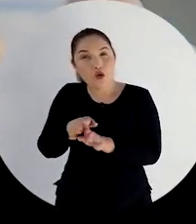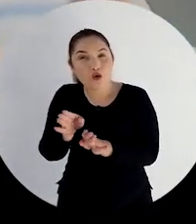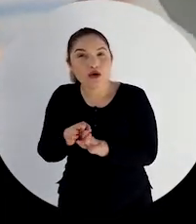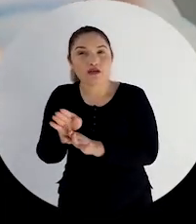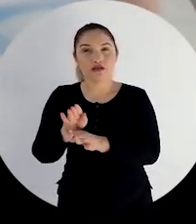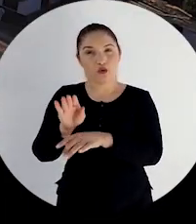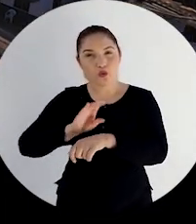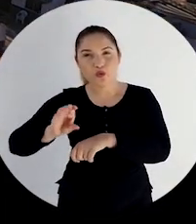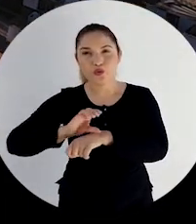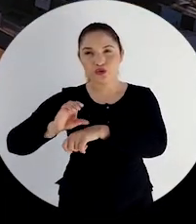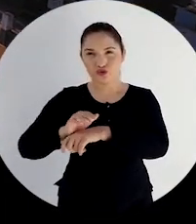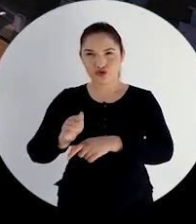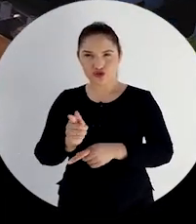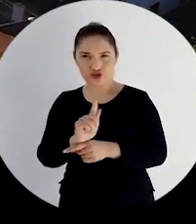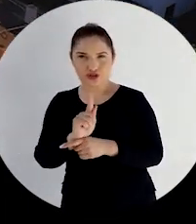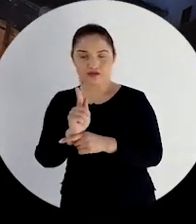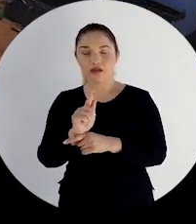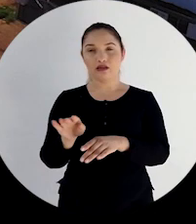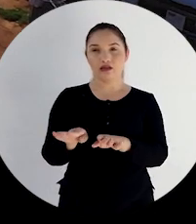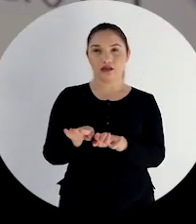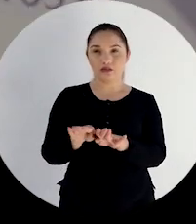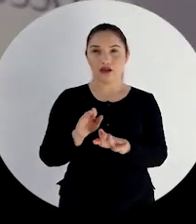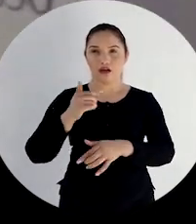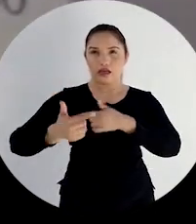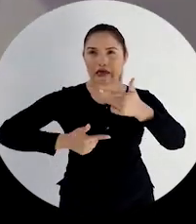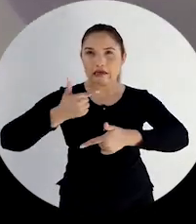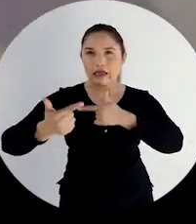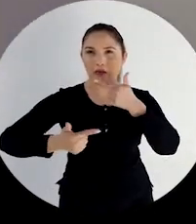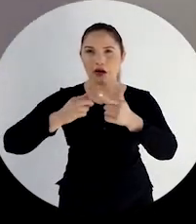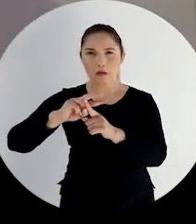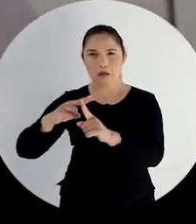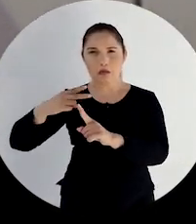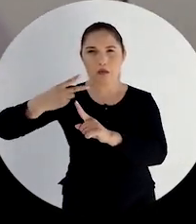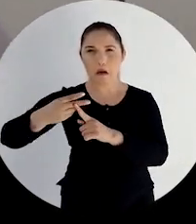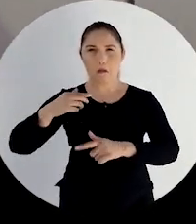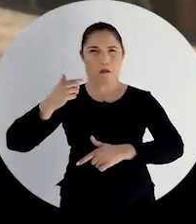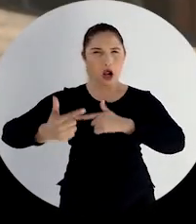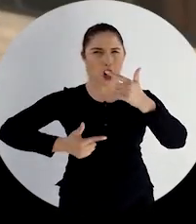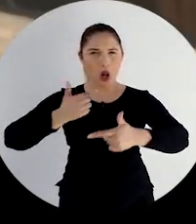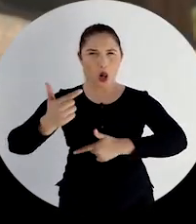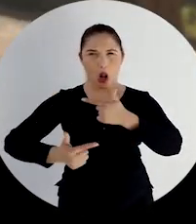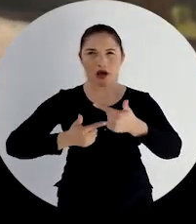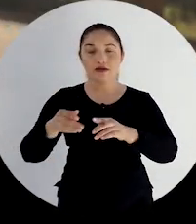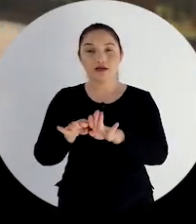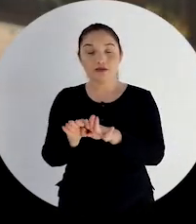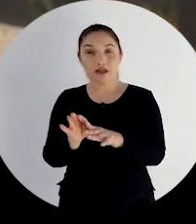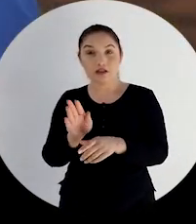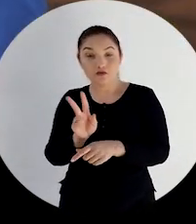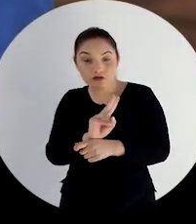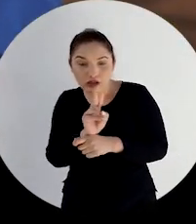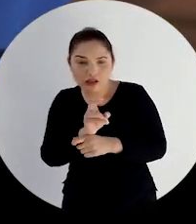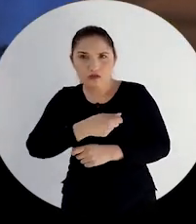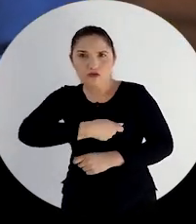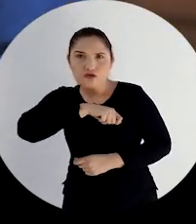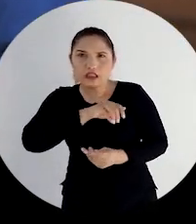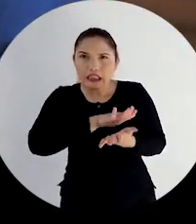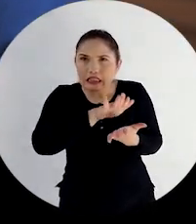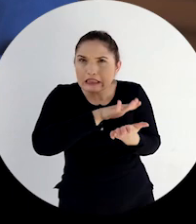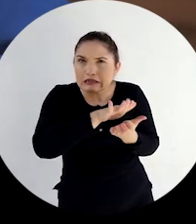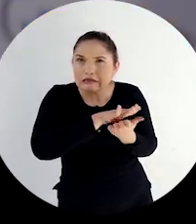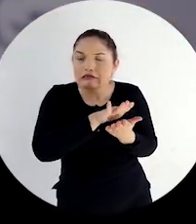dos gestores. Modernizamos nossa forma de trabalho, aumentando nossa produtividade. Fiscalizamos os gastos e atuamos de